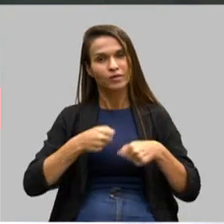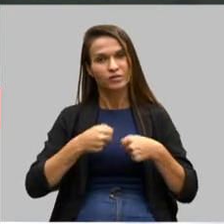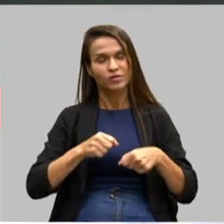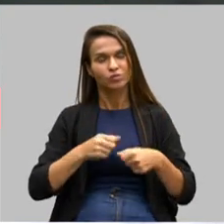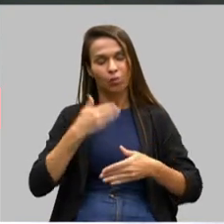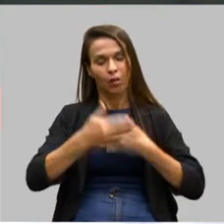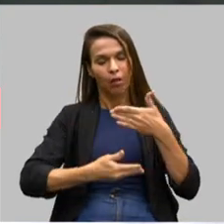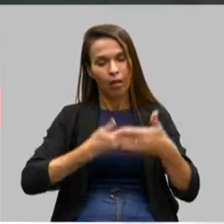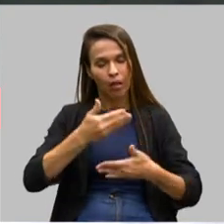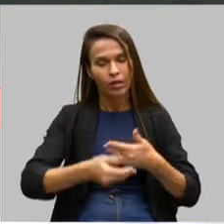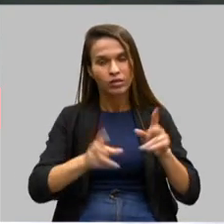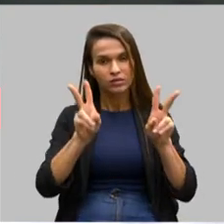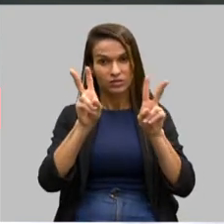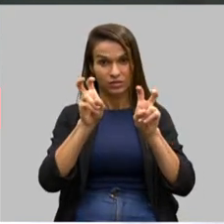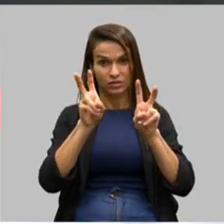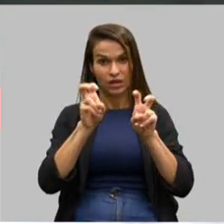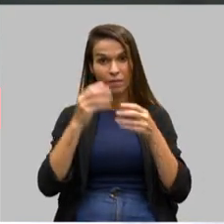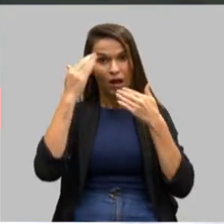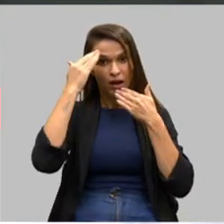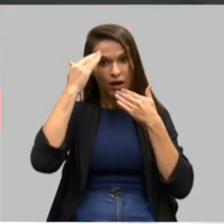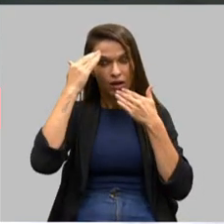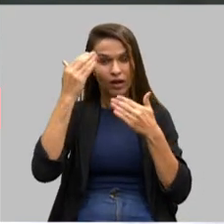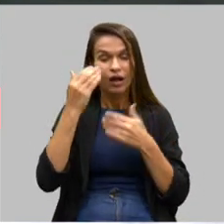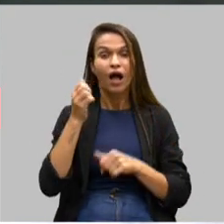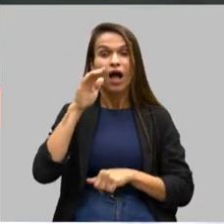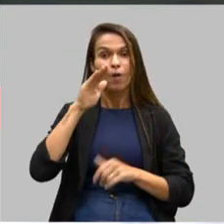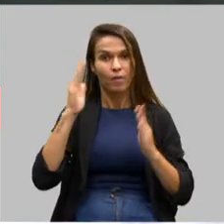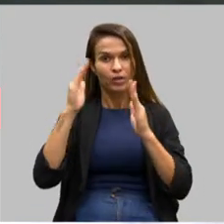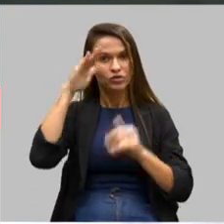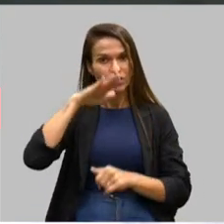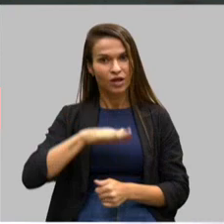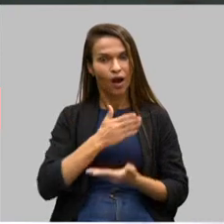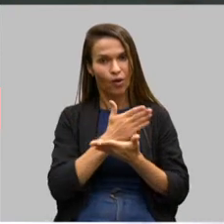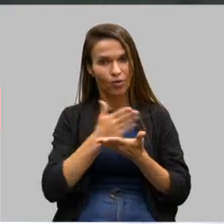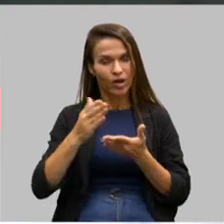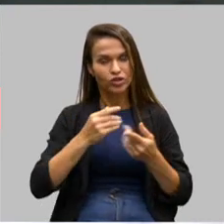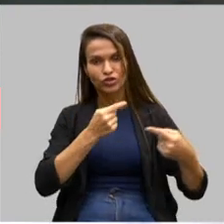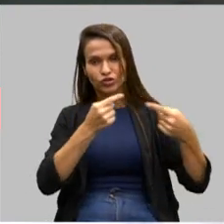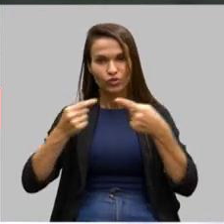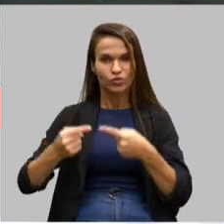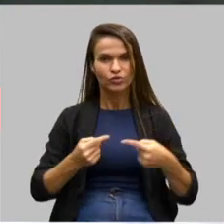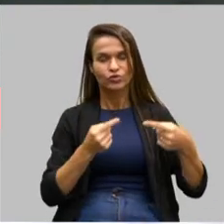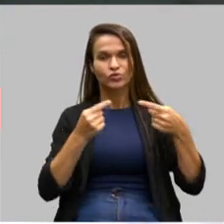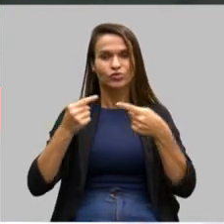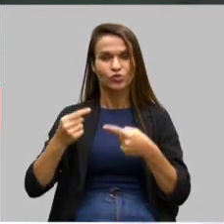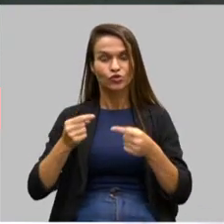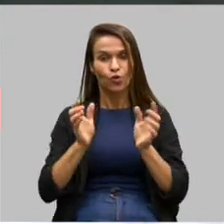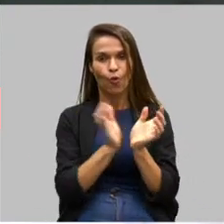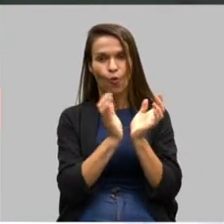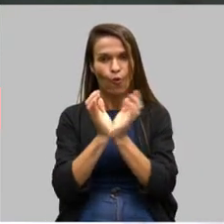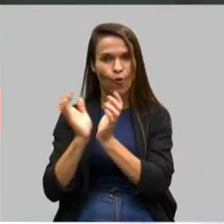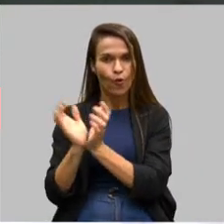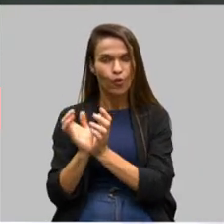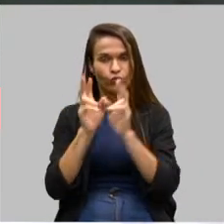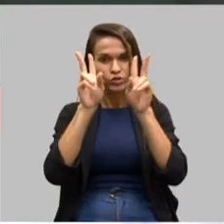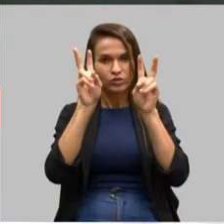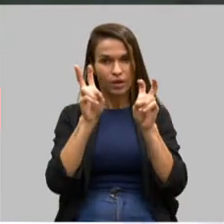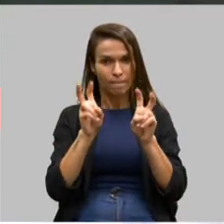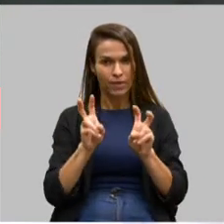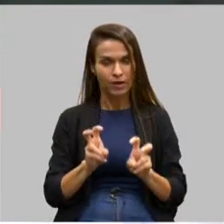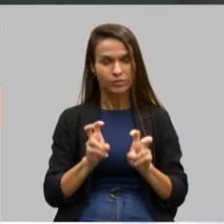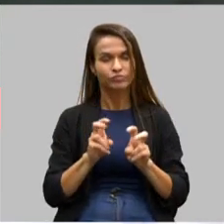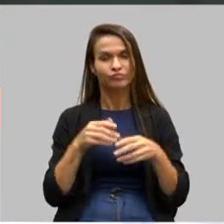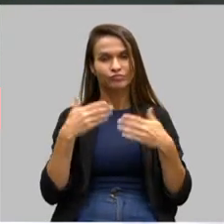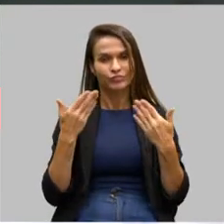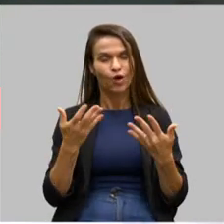nesse tema. Agradecer. Na parte da tarde, iniciarão, obviamente, as discussões, né, dos grupos temáticos. Então, portanto,